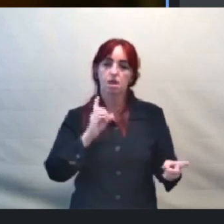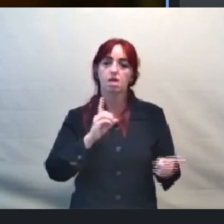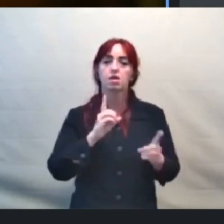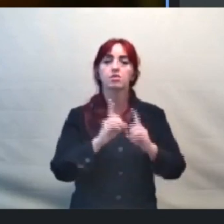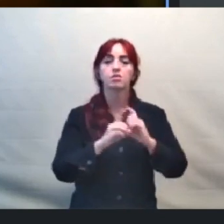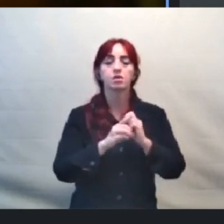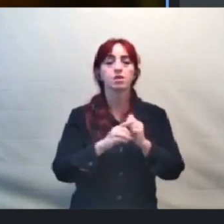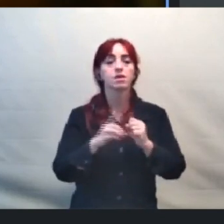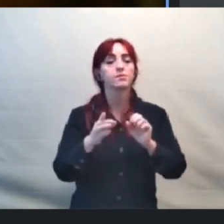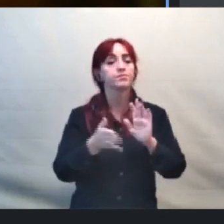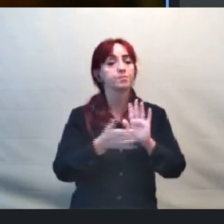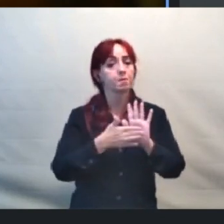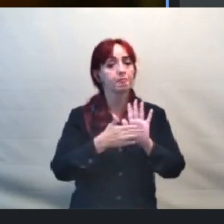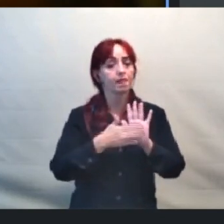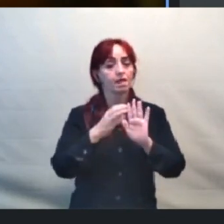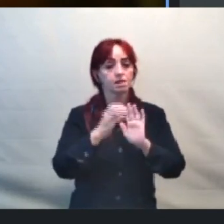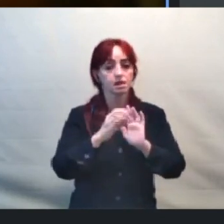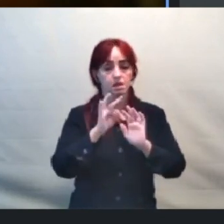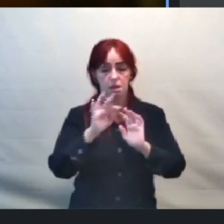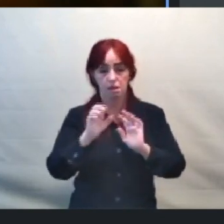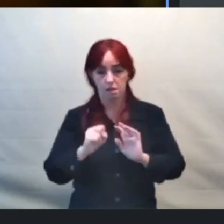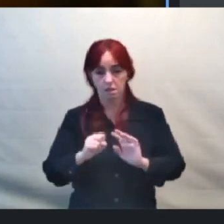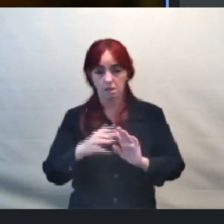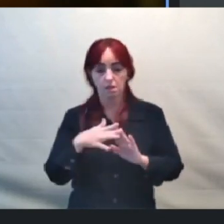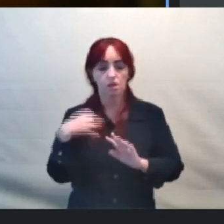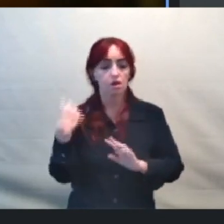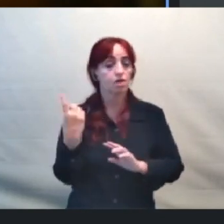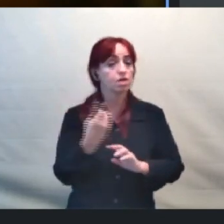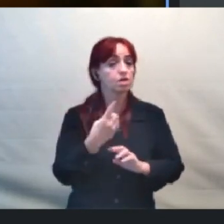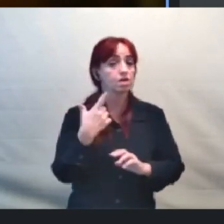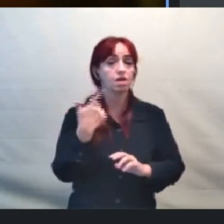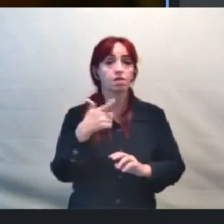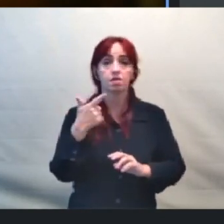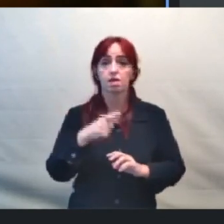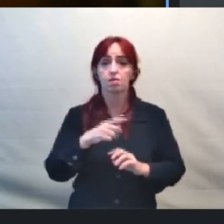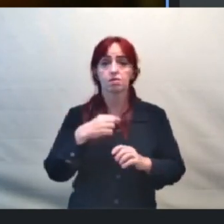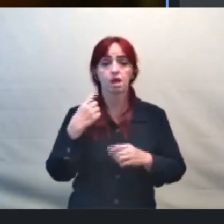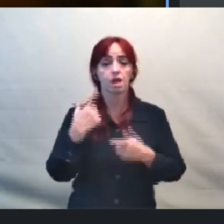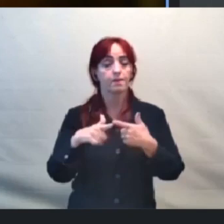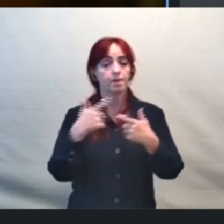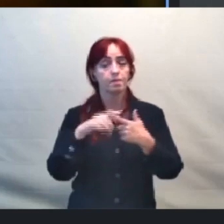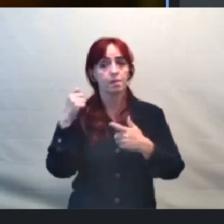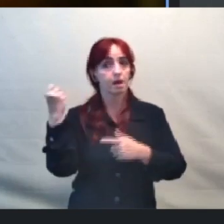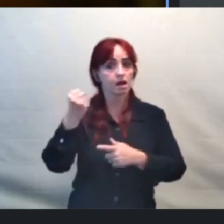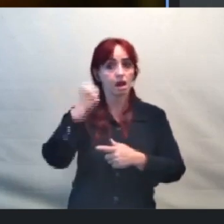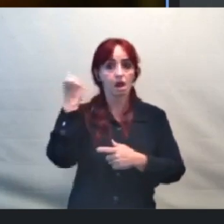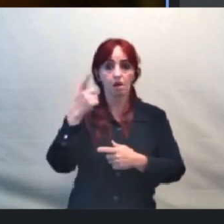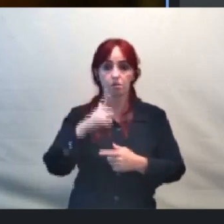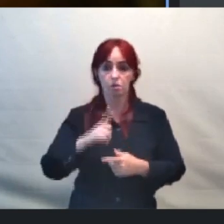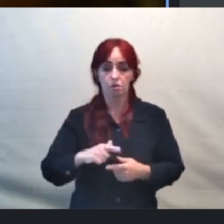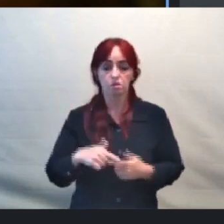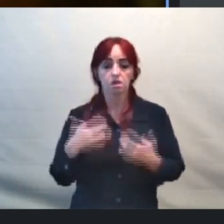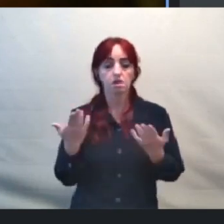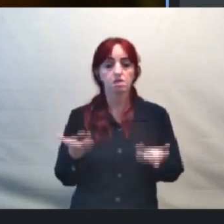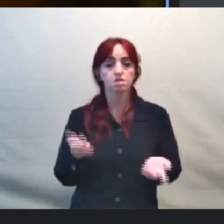ponto positivo, que efetivamente a gente não tem tido tantos casos graves assim. Isso já motivado